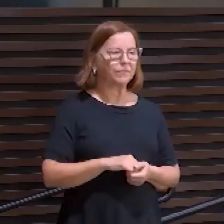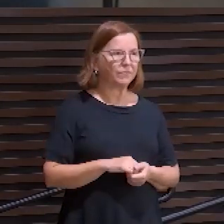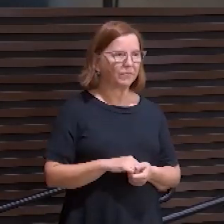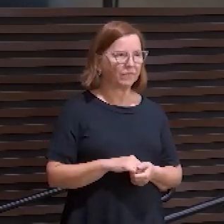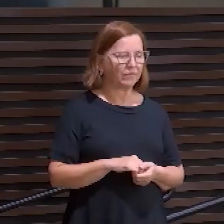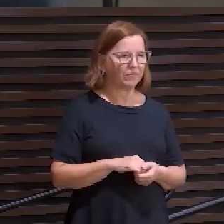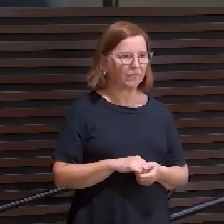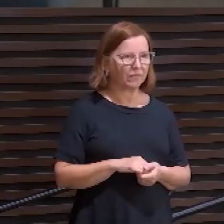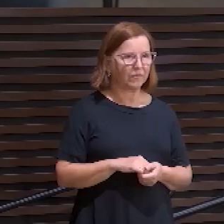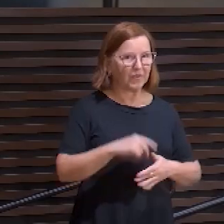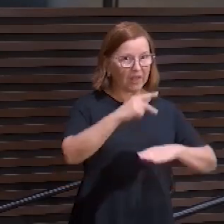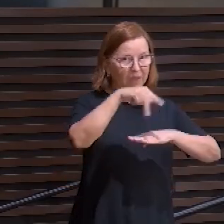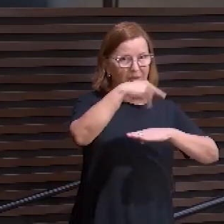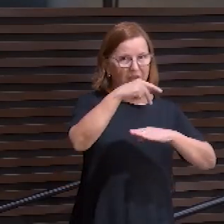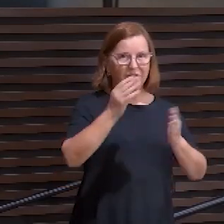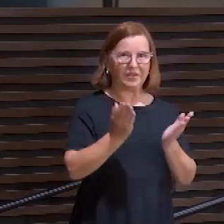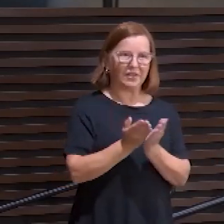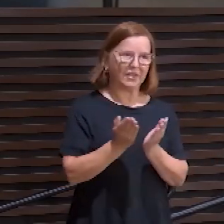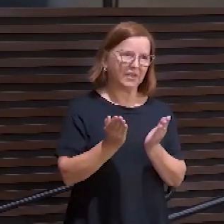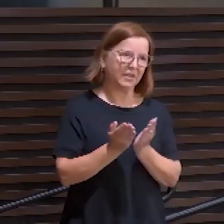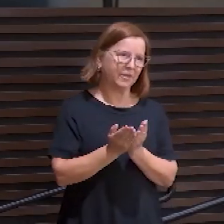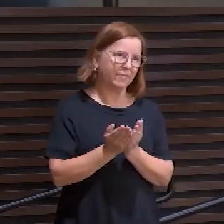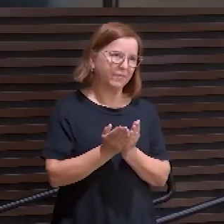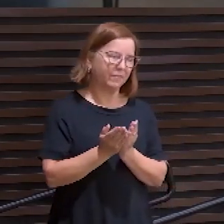A Páscoa cristã,